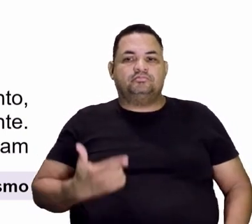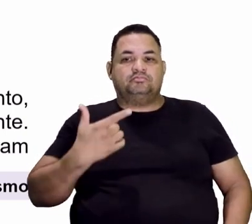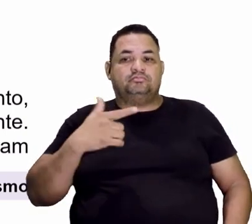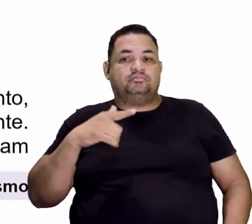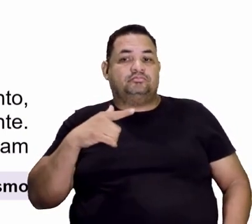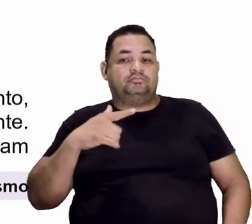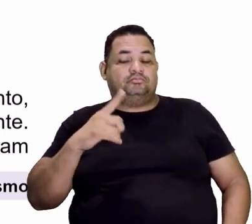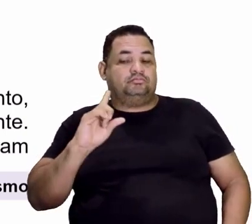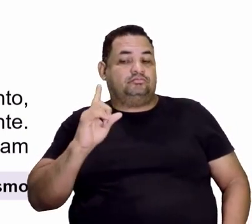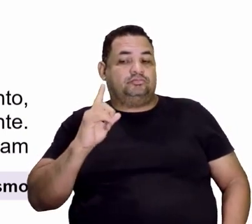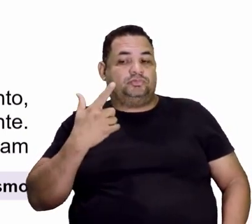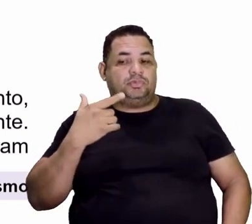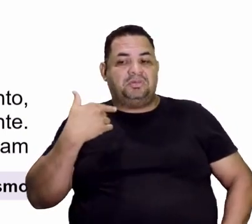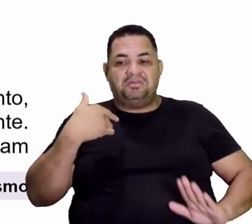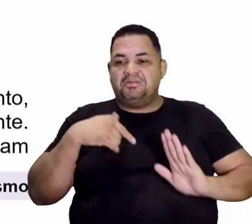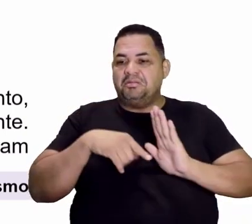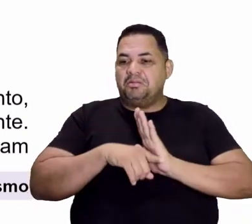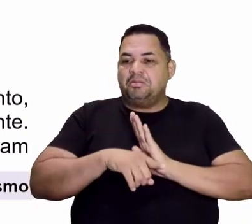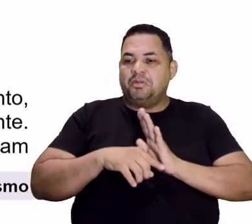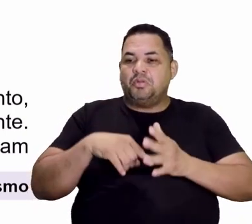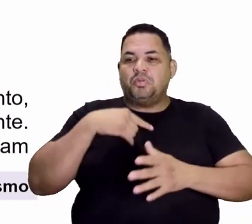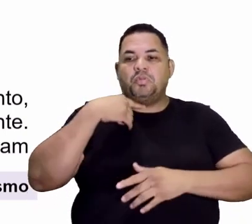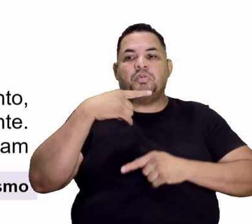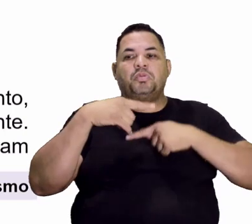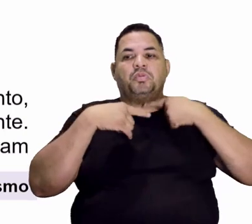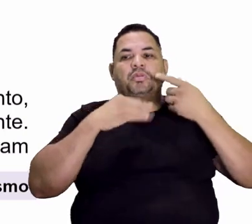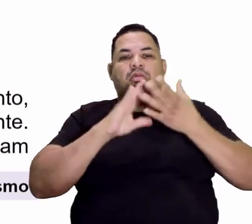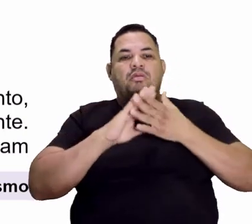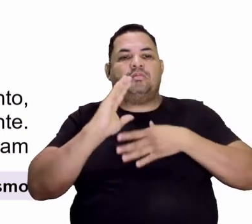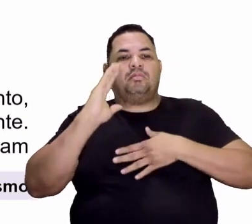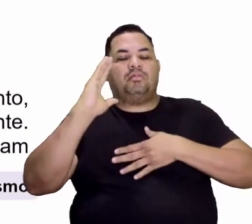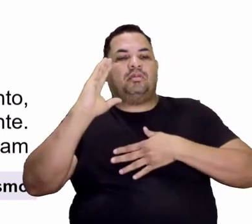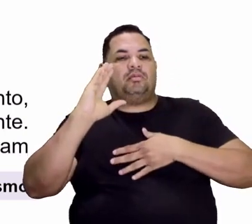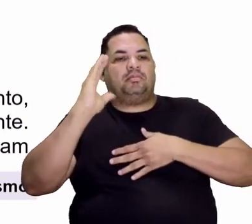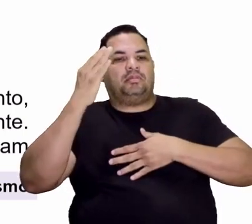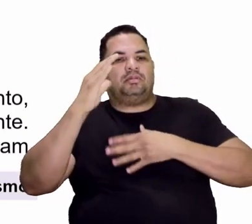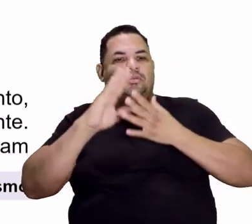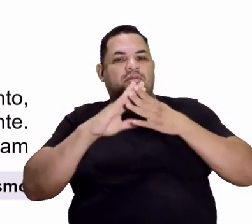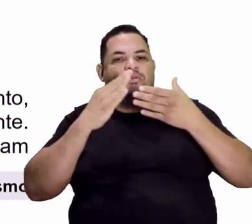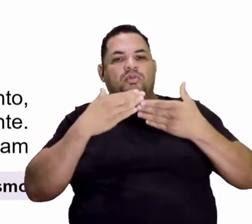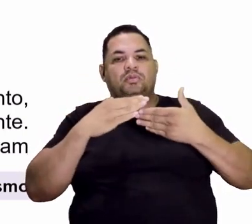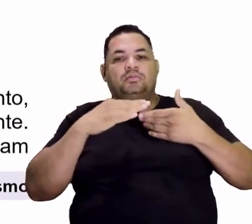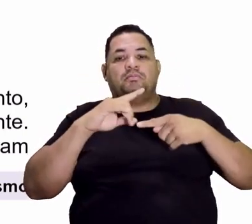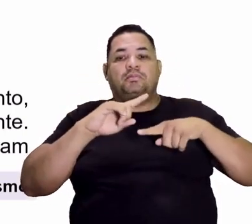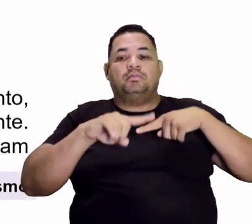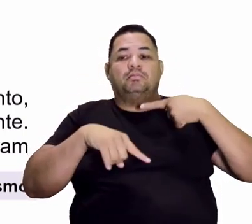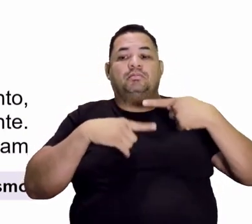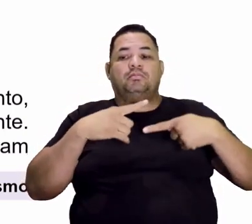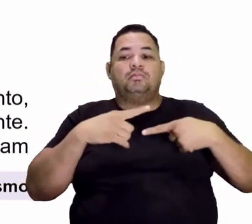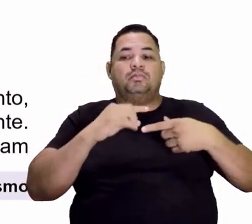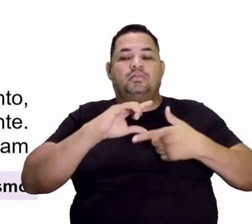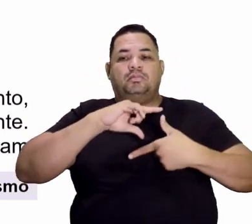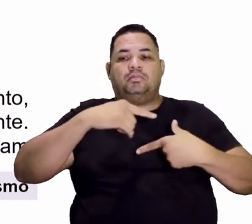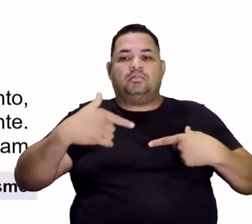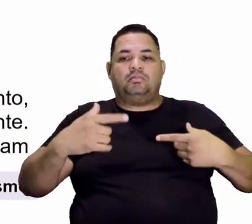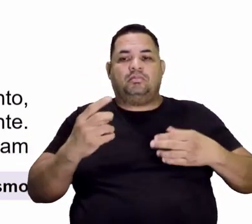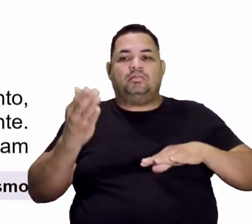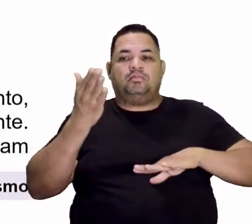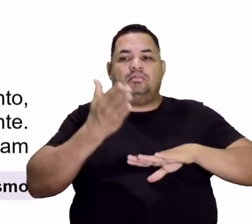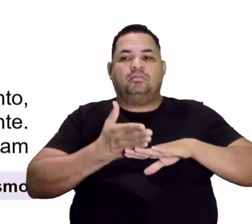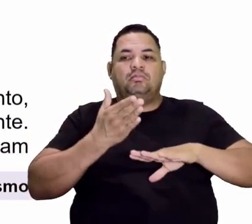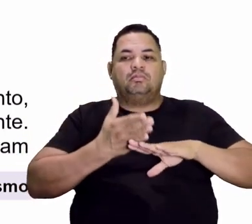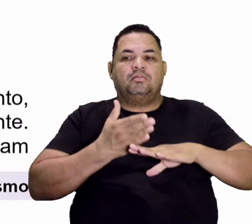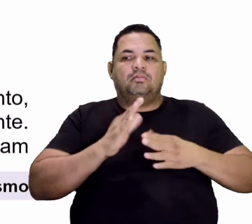tinham questionado a capacidade humana de conhecer. Até que na Idade Moderna voltaram-se para a teoria